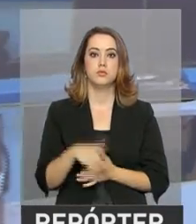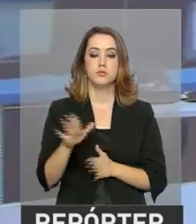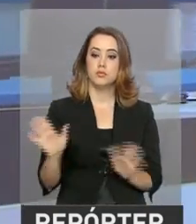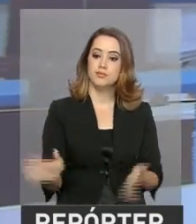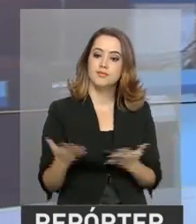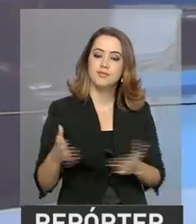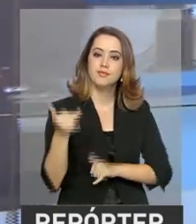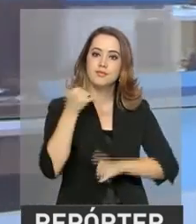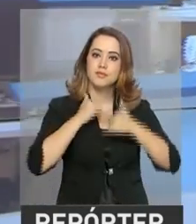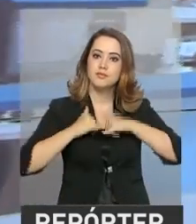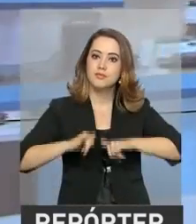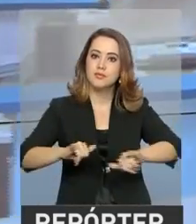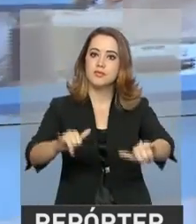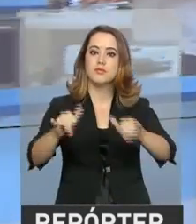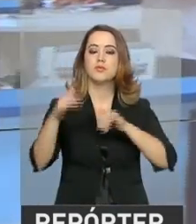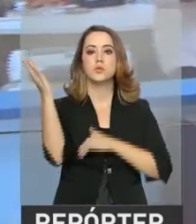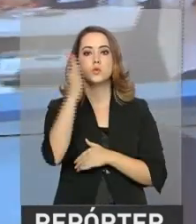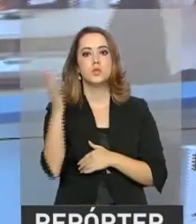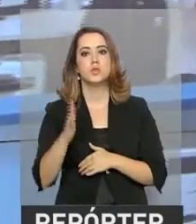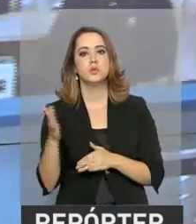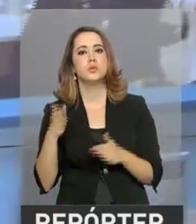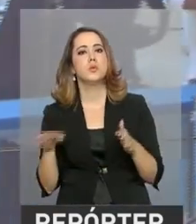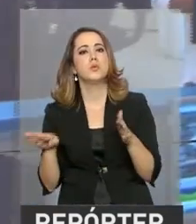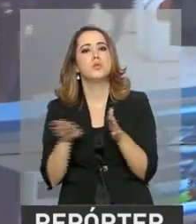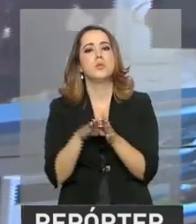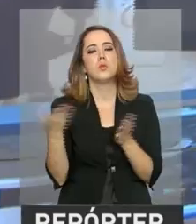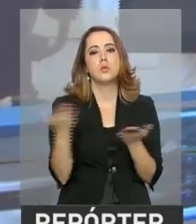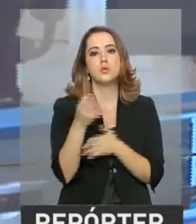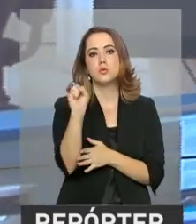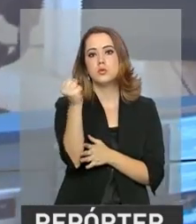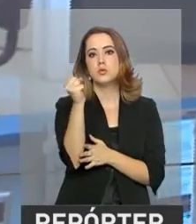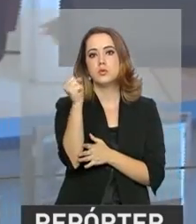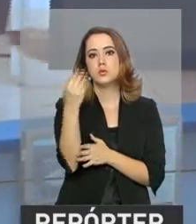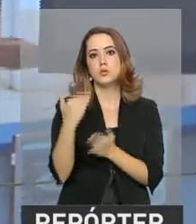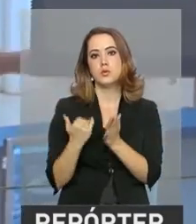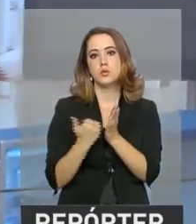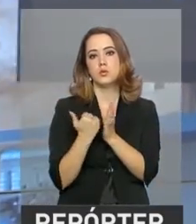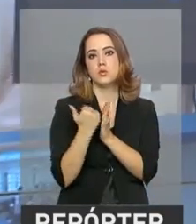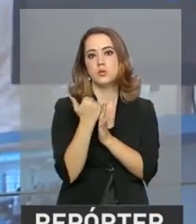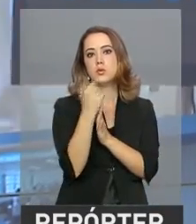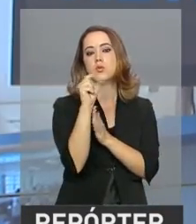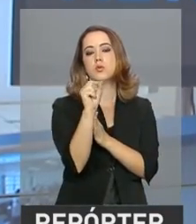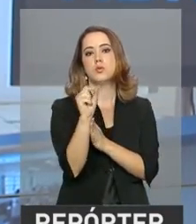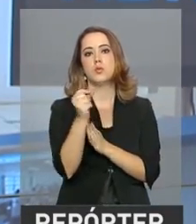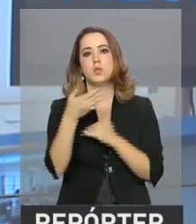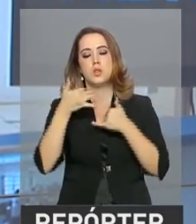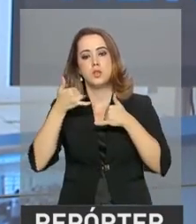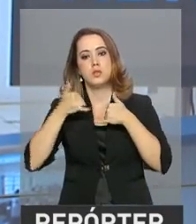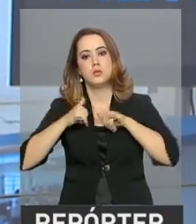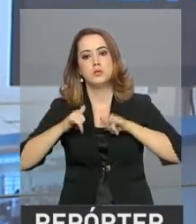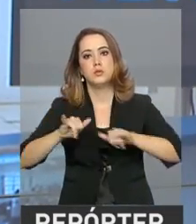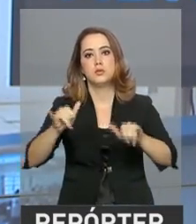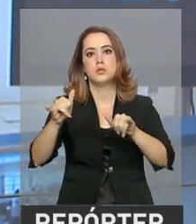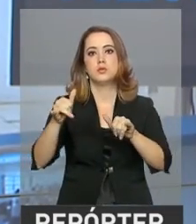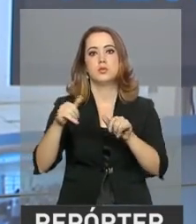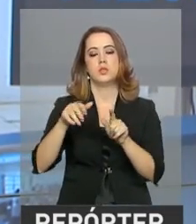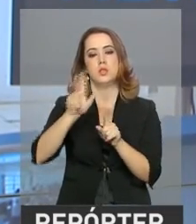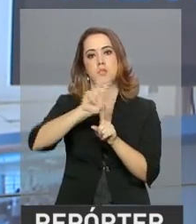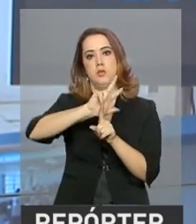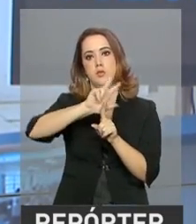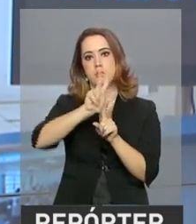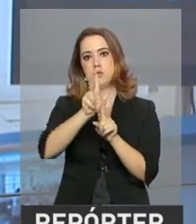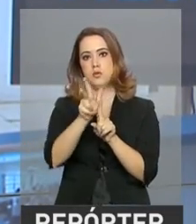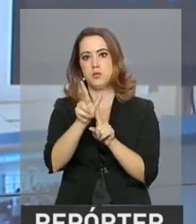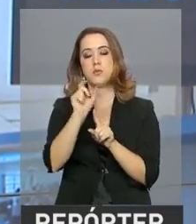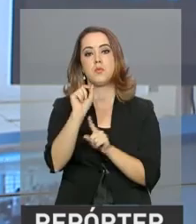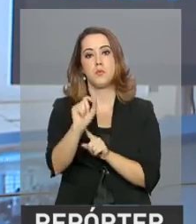Produção de energia elétrica. O Brasil alcançou a 8ª posição no ranking mundial de geração eólica, aquela que aproveita a força do vento. Os